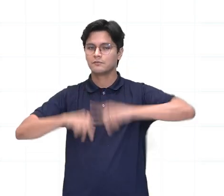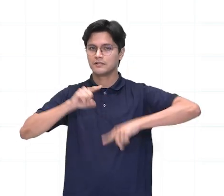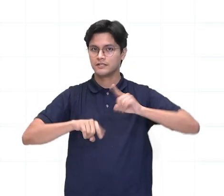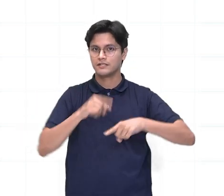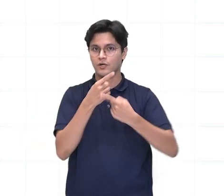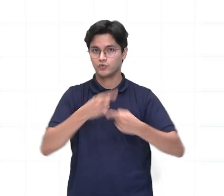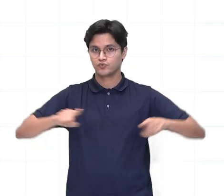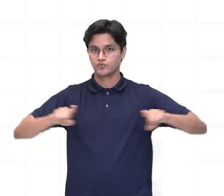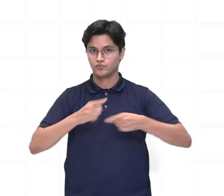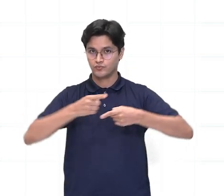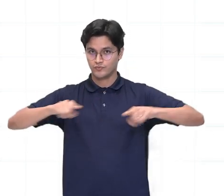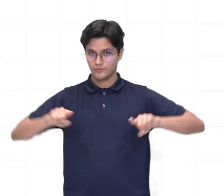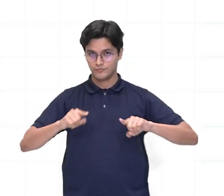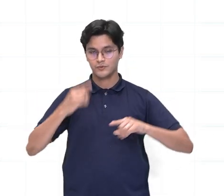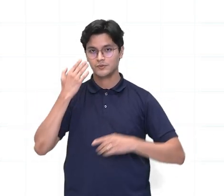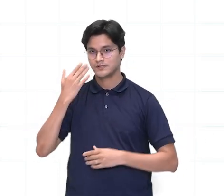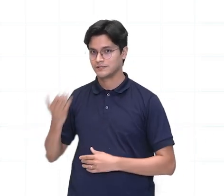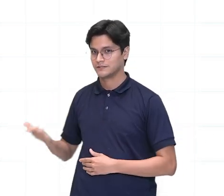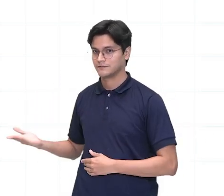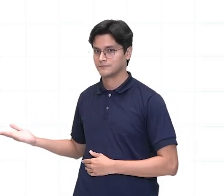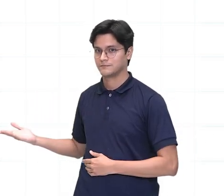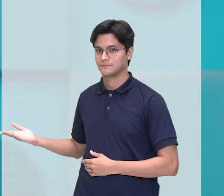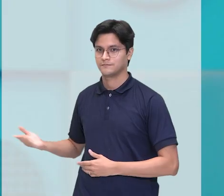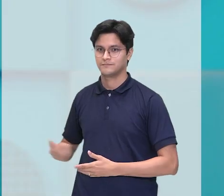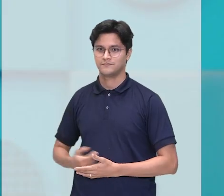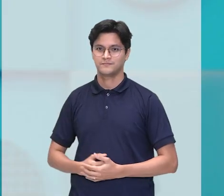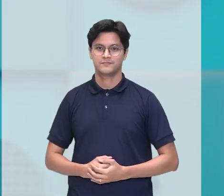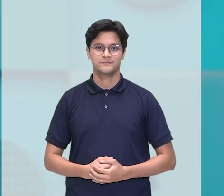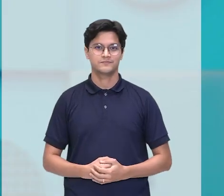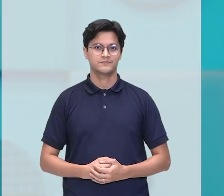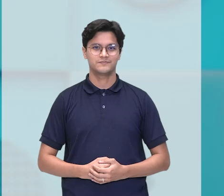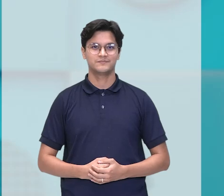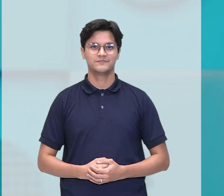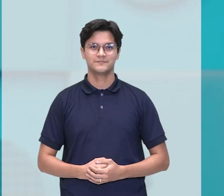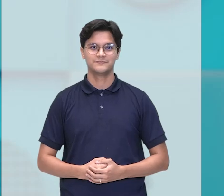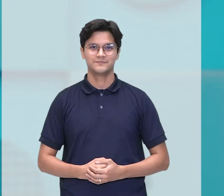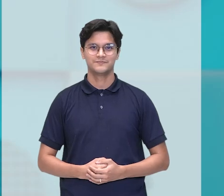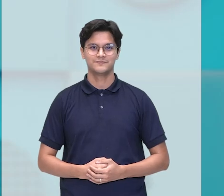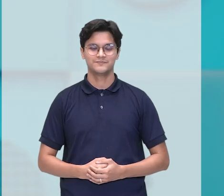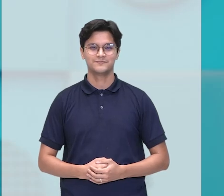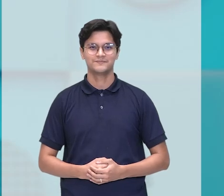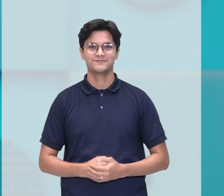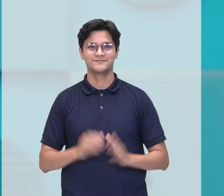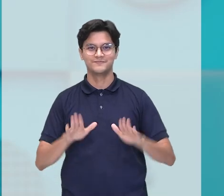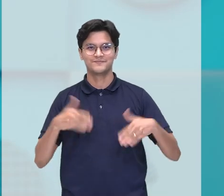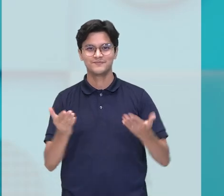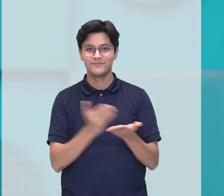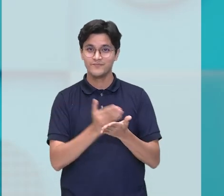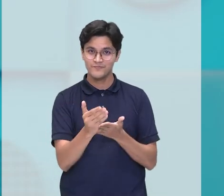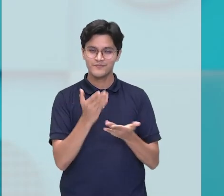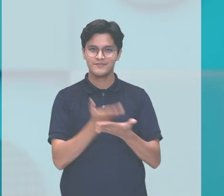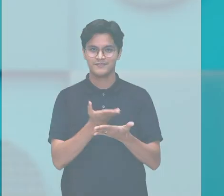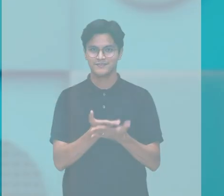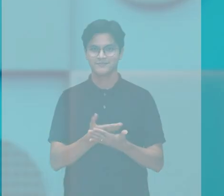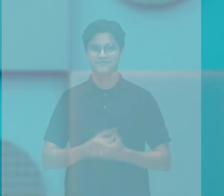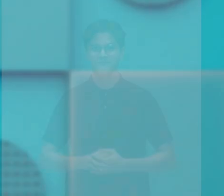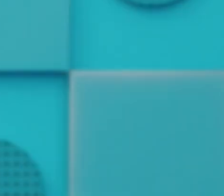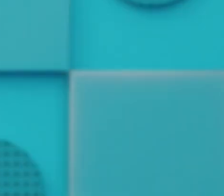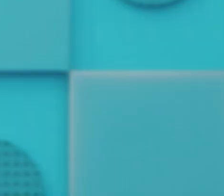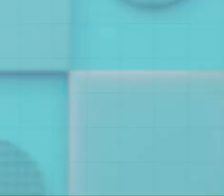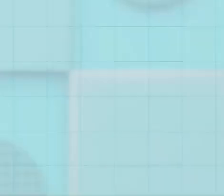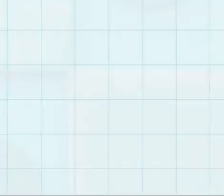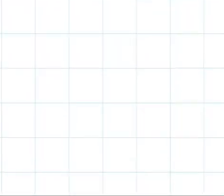musicais, percussão, corda e sopro. E vamos dar início a esta aula.